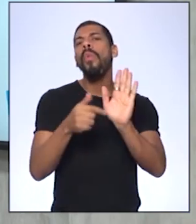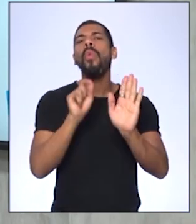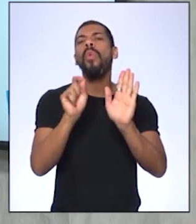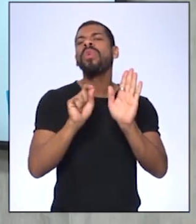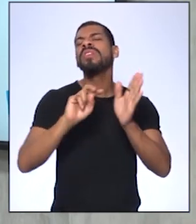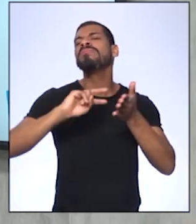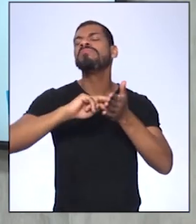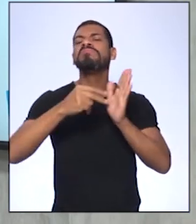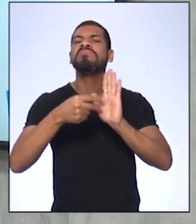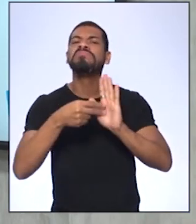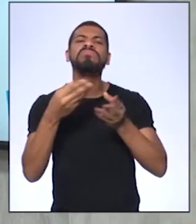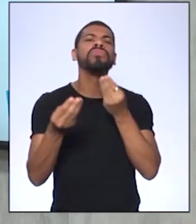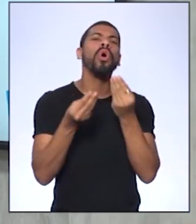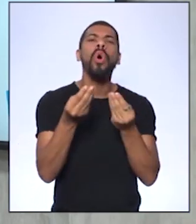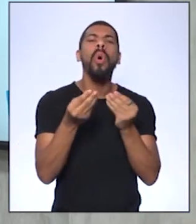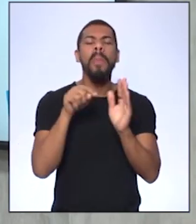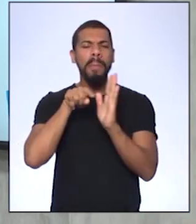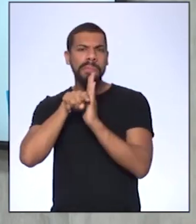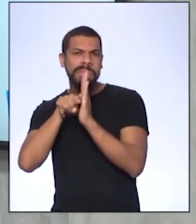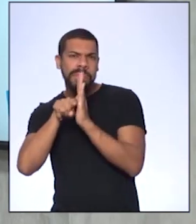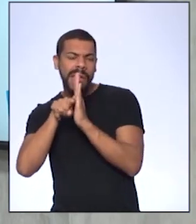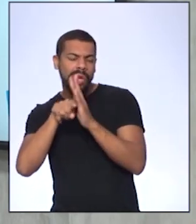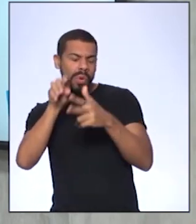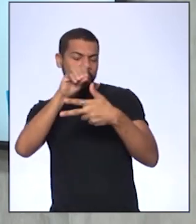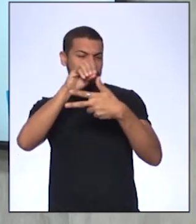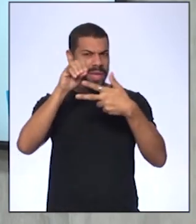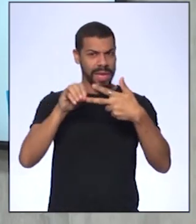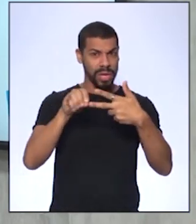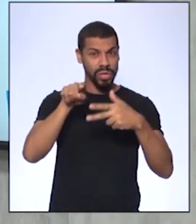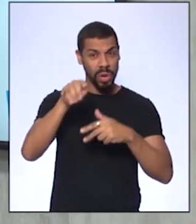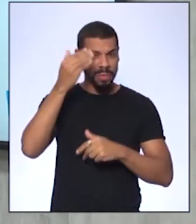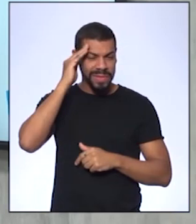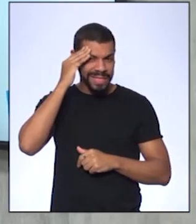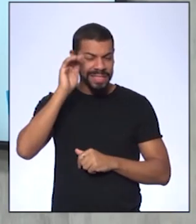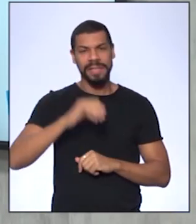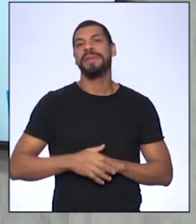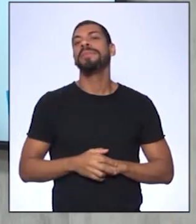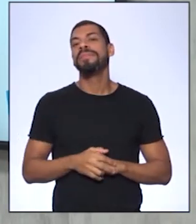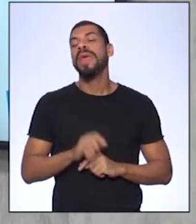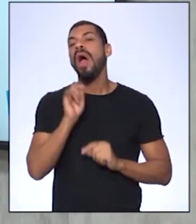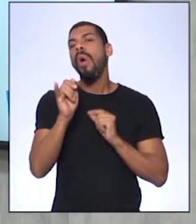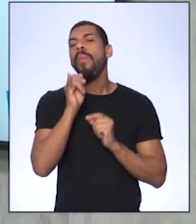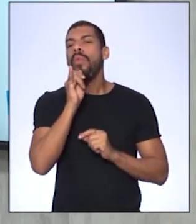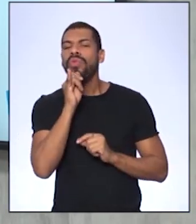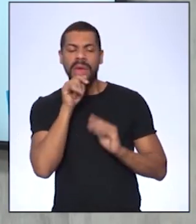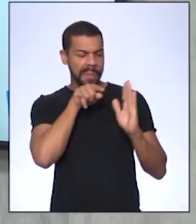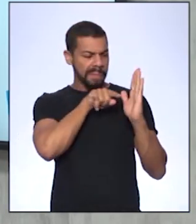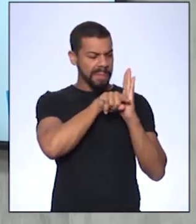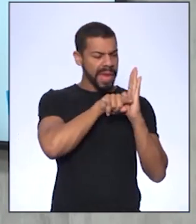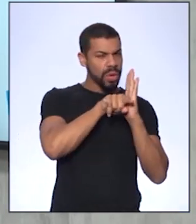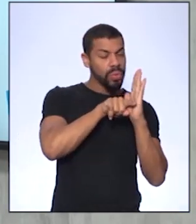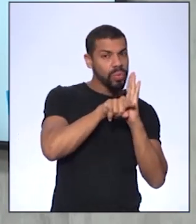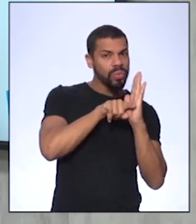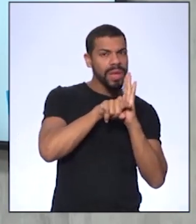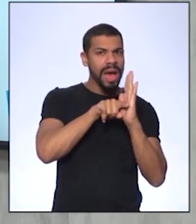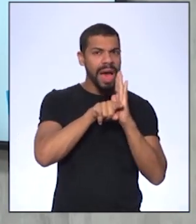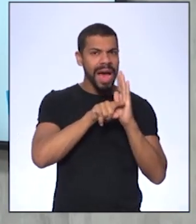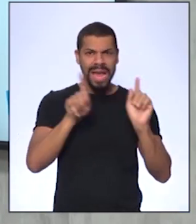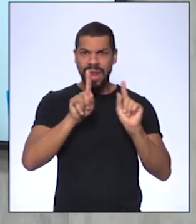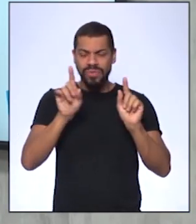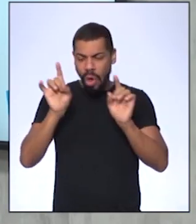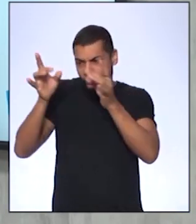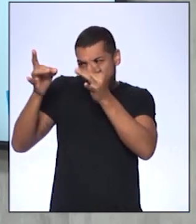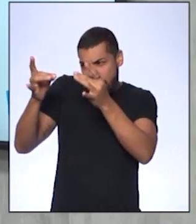que seria uma questão do Enem. Só para você entender que essa ideia de questão do Enem não está associada a um